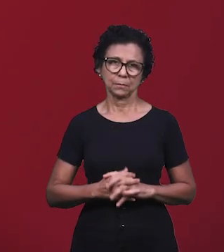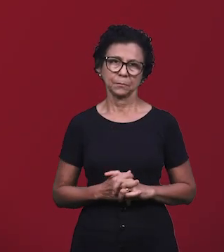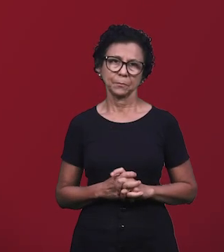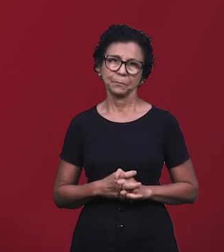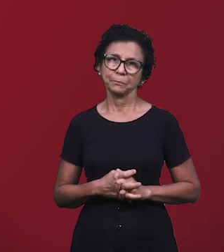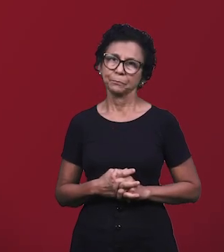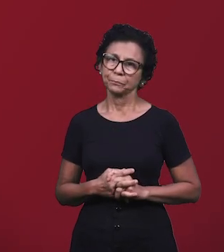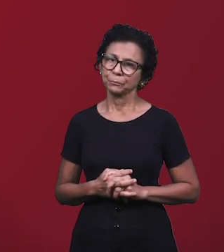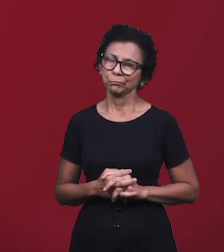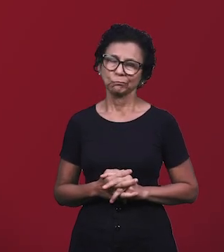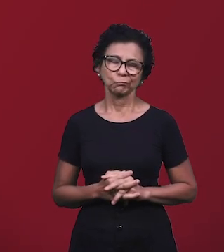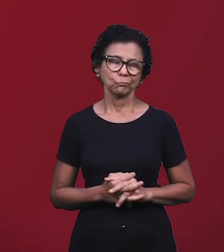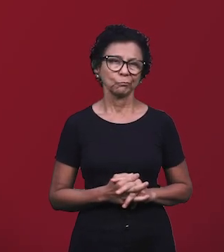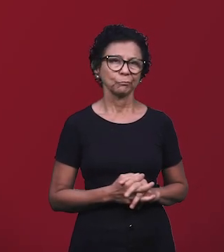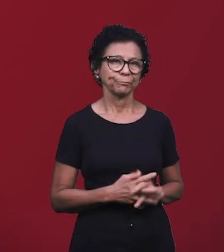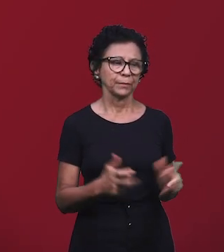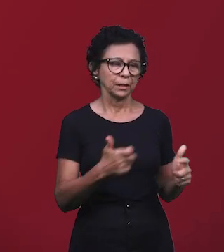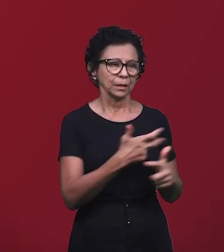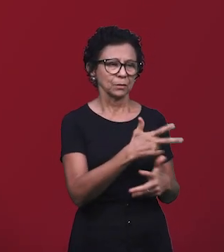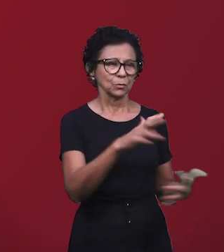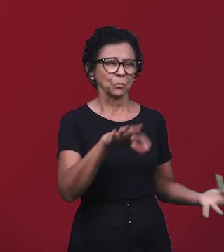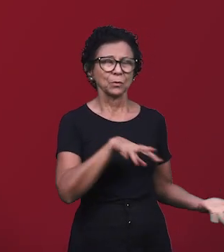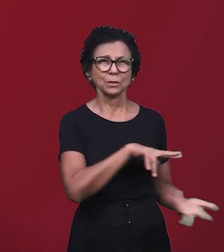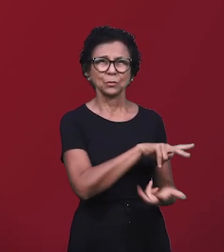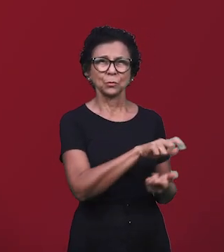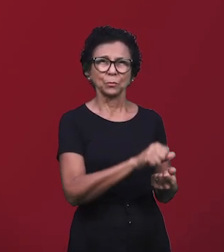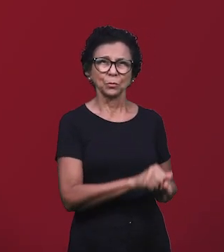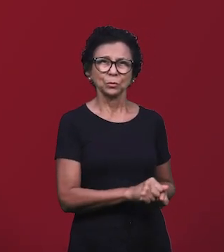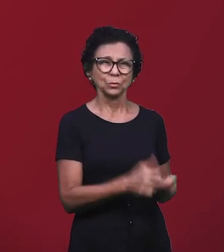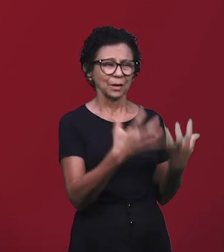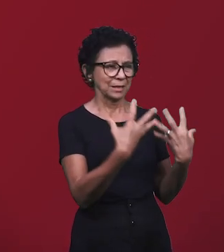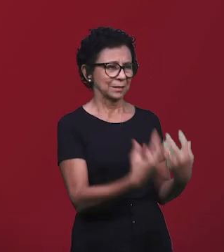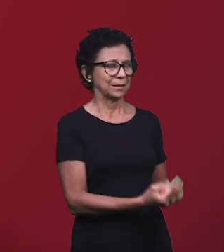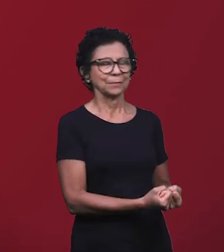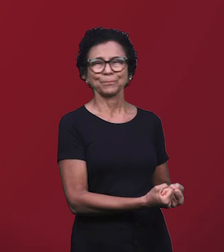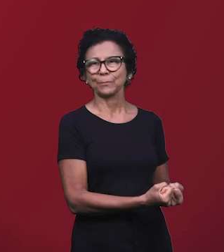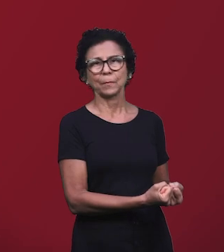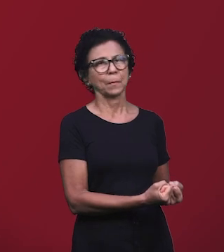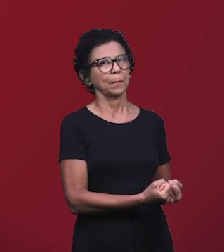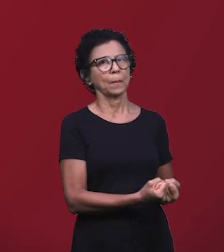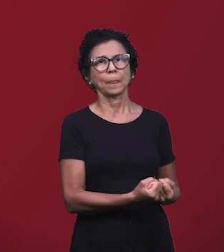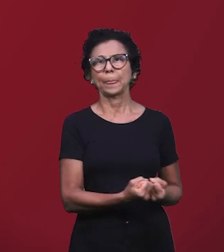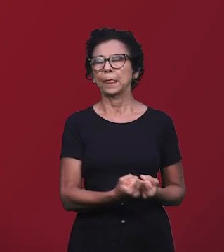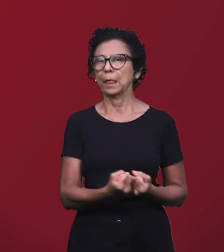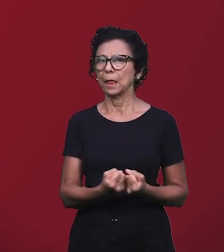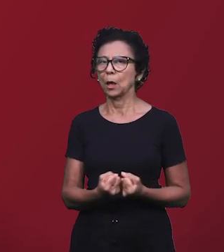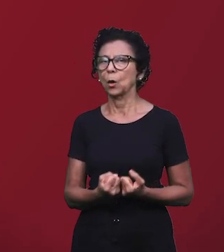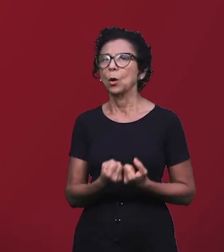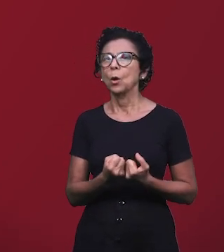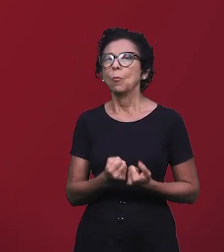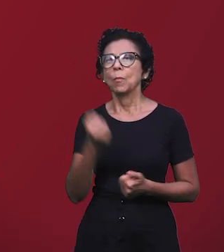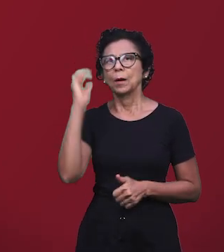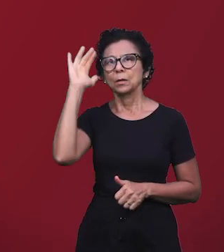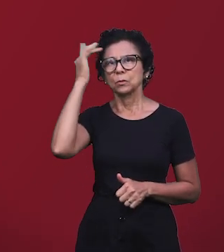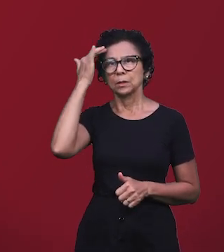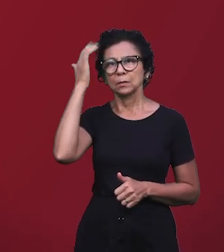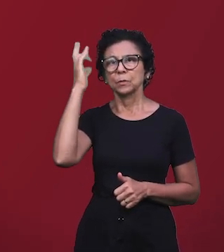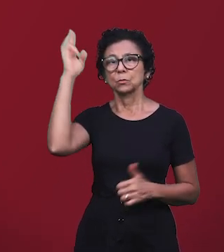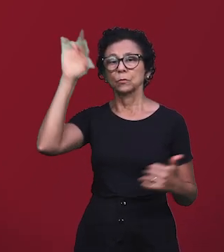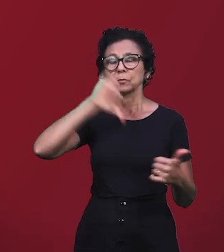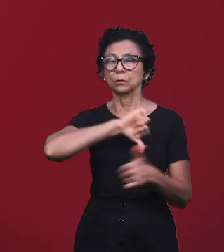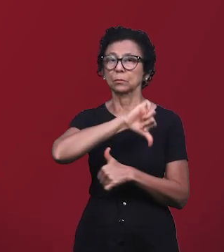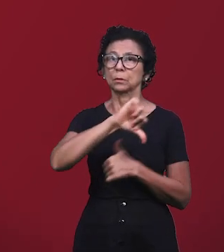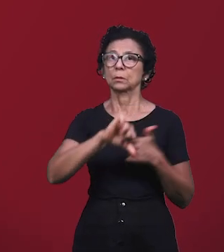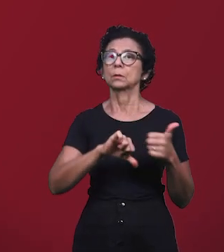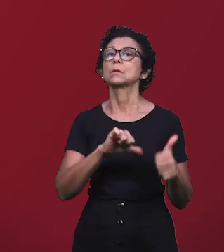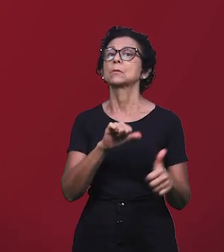E não vos conformeis com este mundo, mas transformai-vos pela renovação do vosso entendimento,